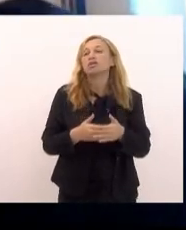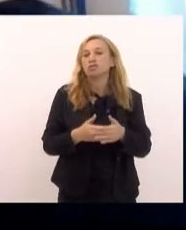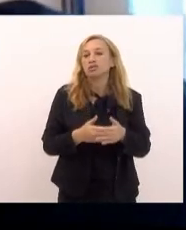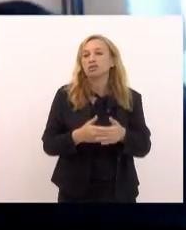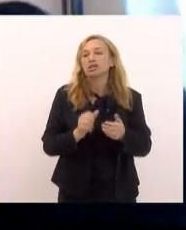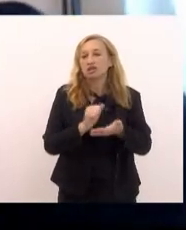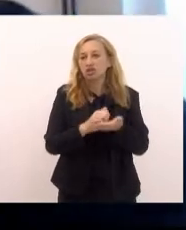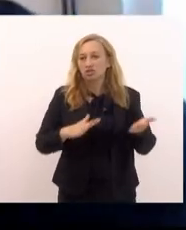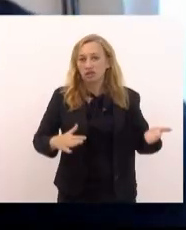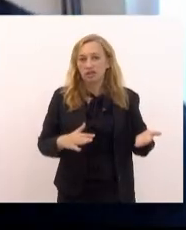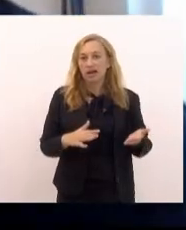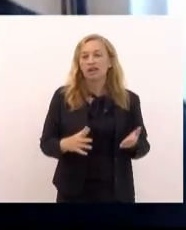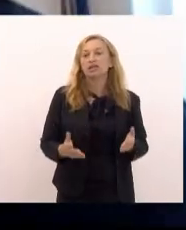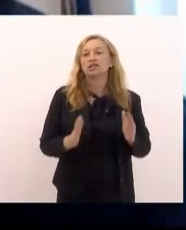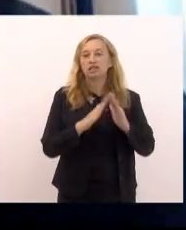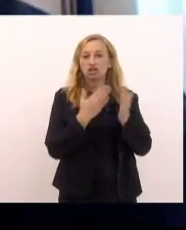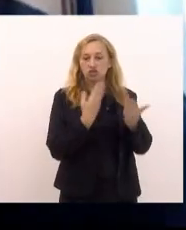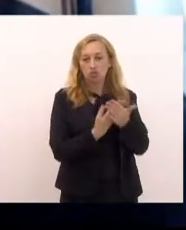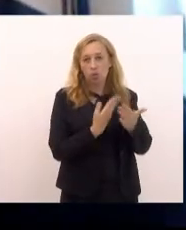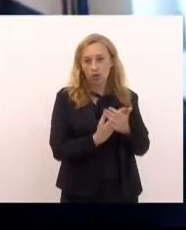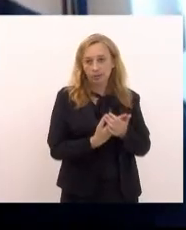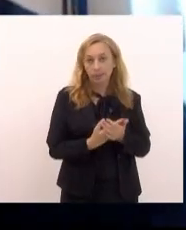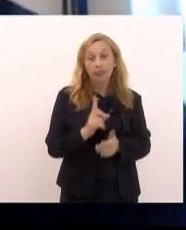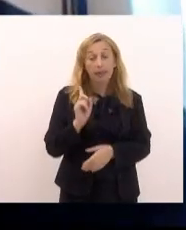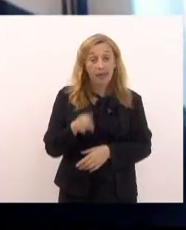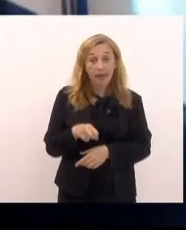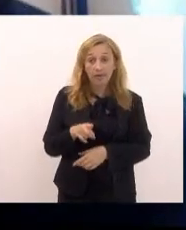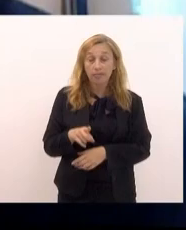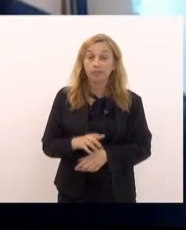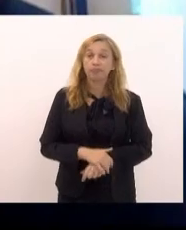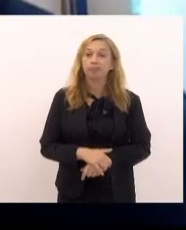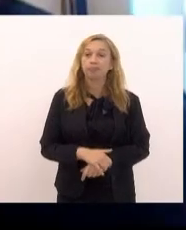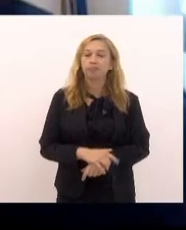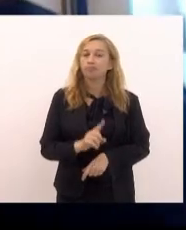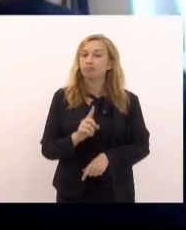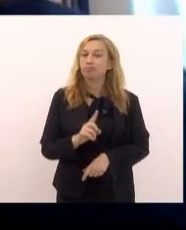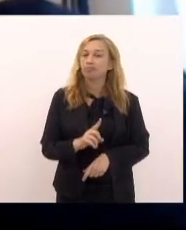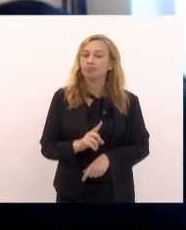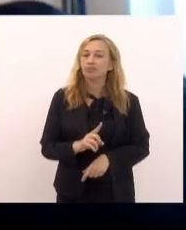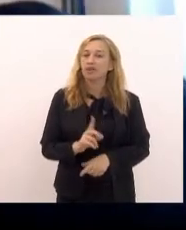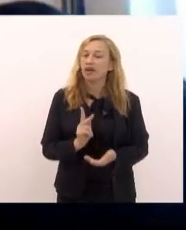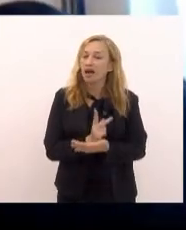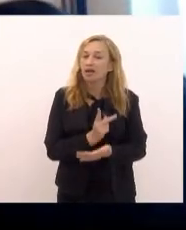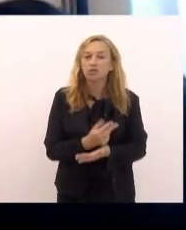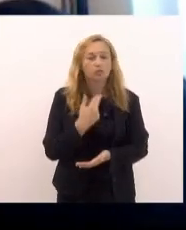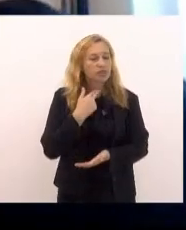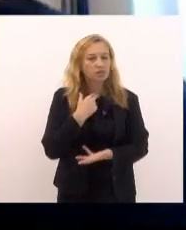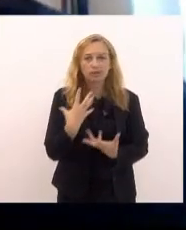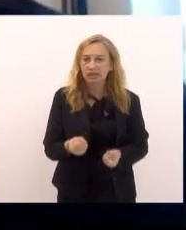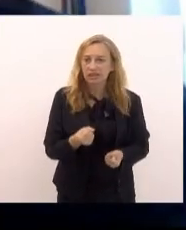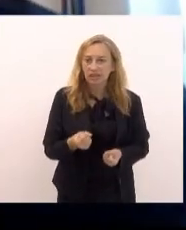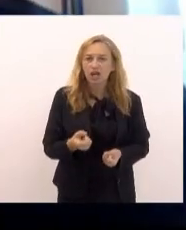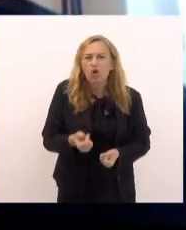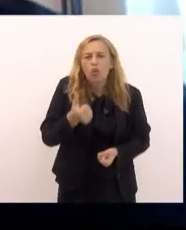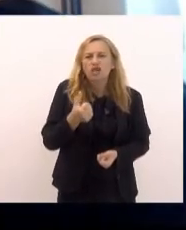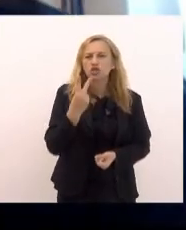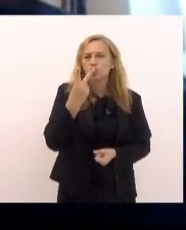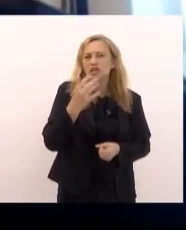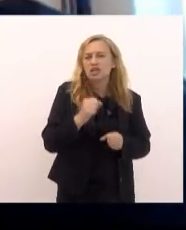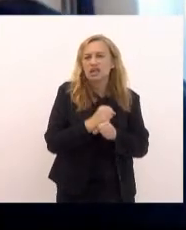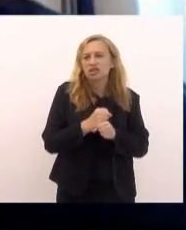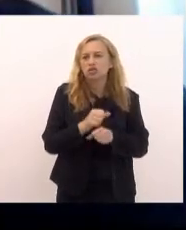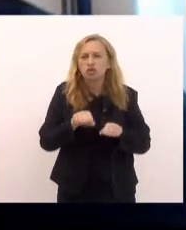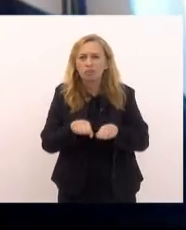atividades letivas nas escolas. Isso é absolutamente inaceitável. Nós não podemos, com quase 2 anos de